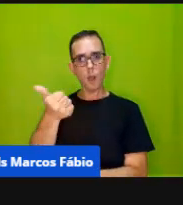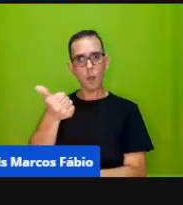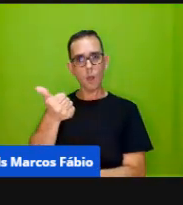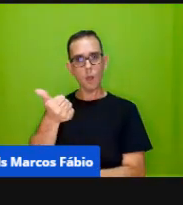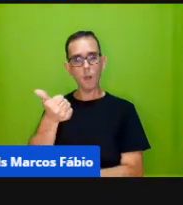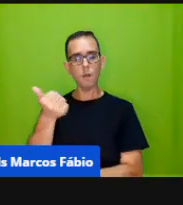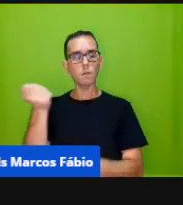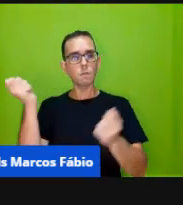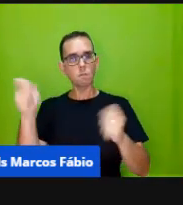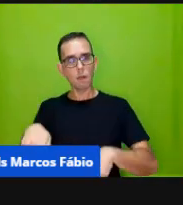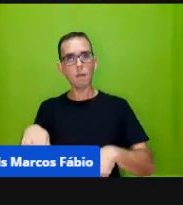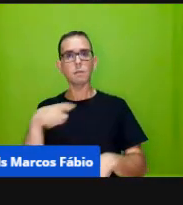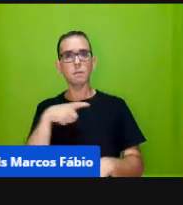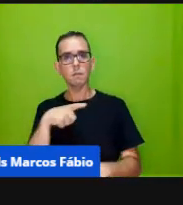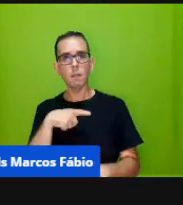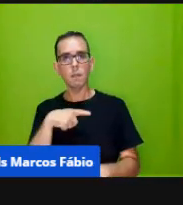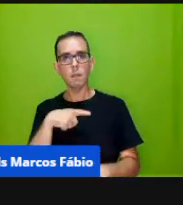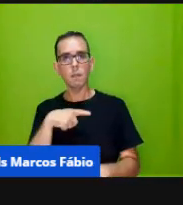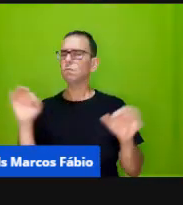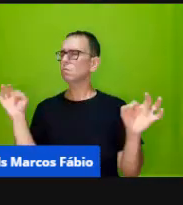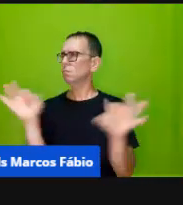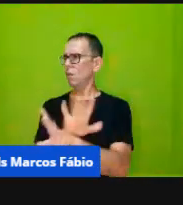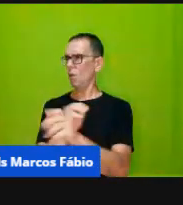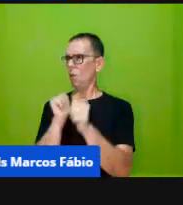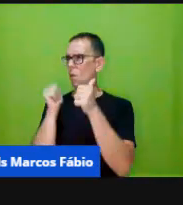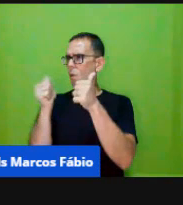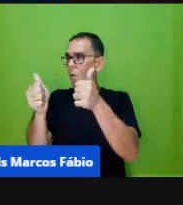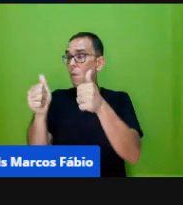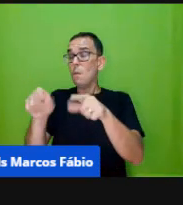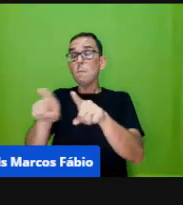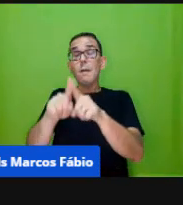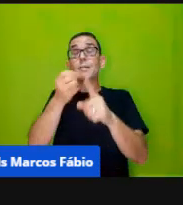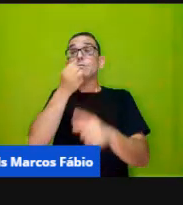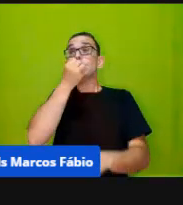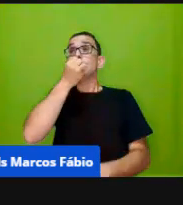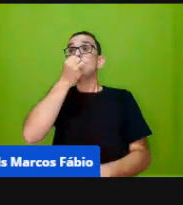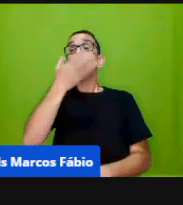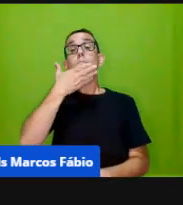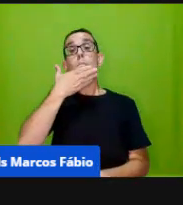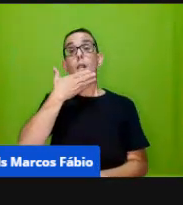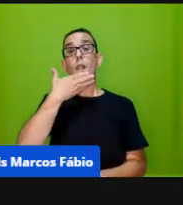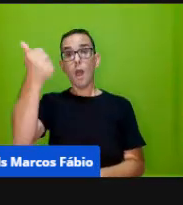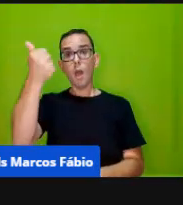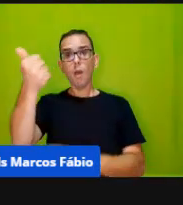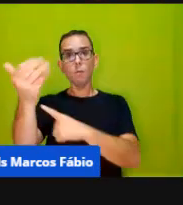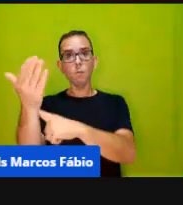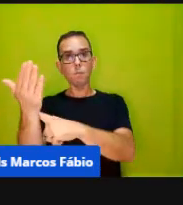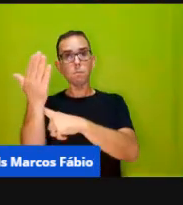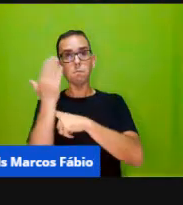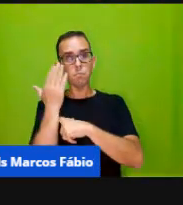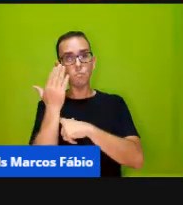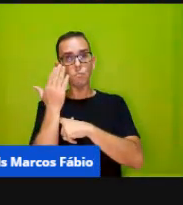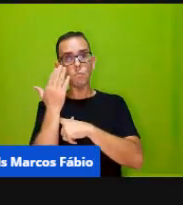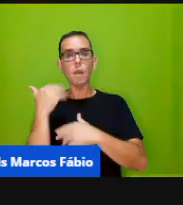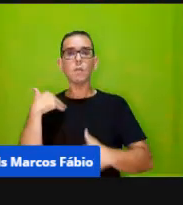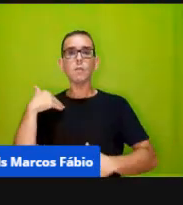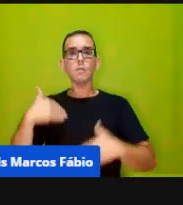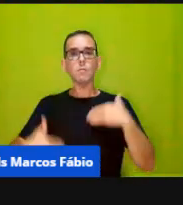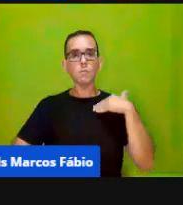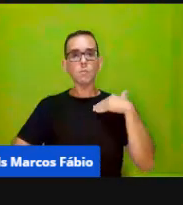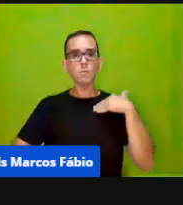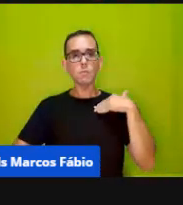essas coisas todas, sem dúvida. Mas o maior benefício vem do físico ao